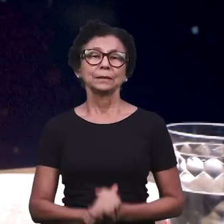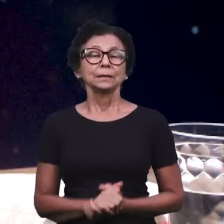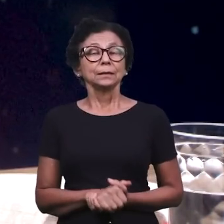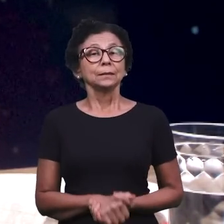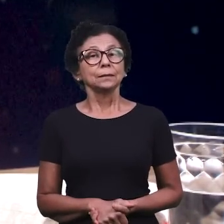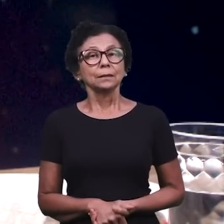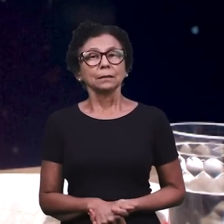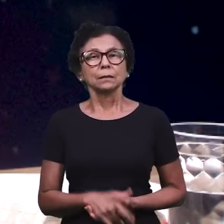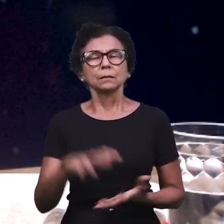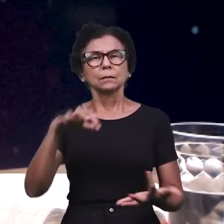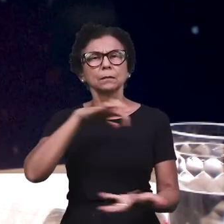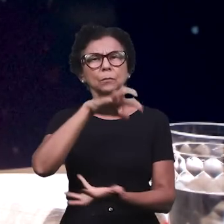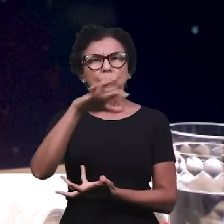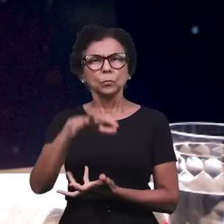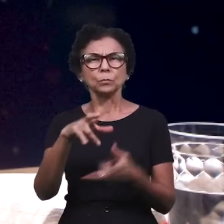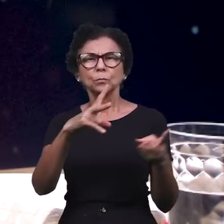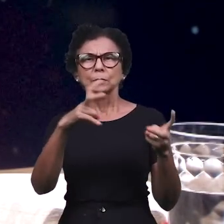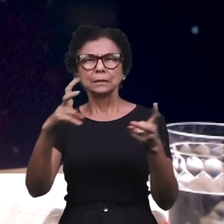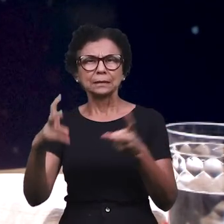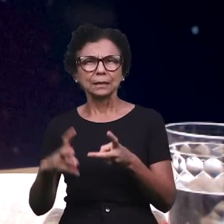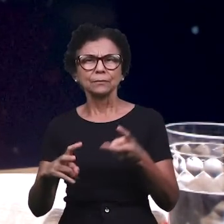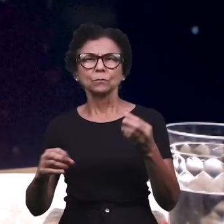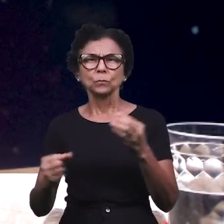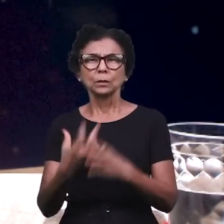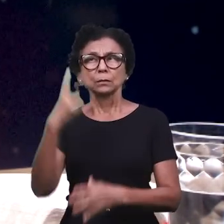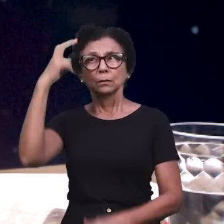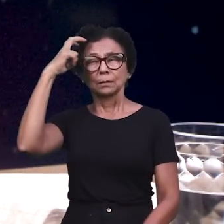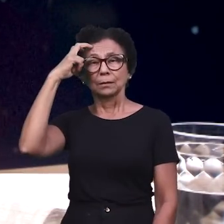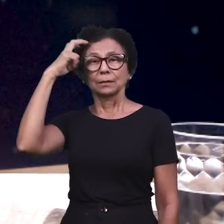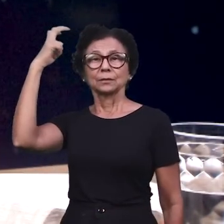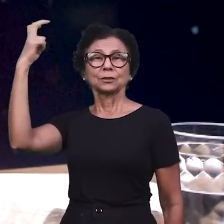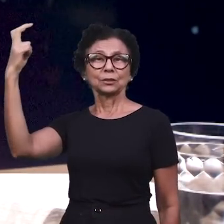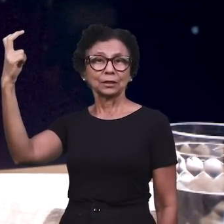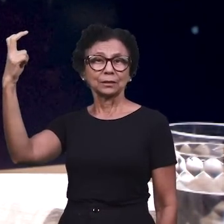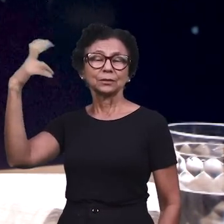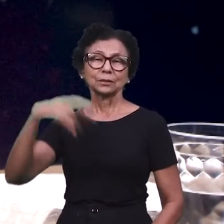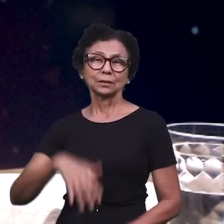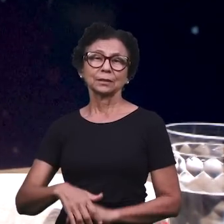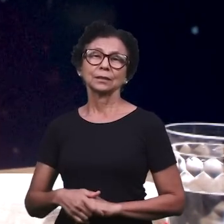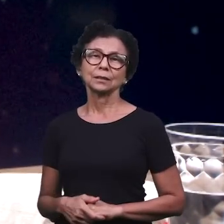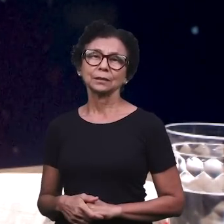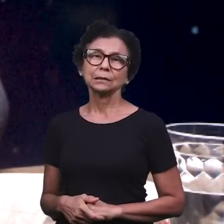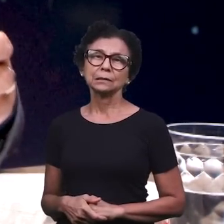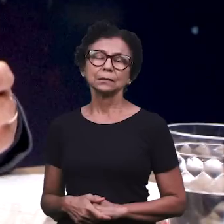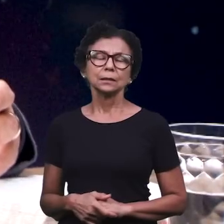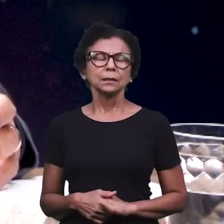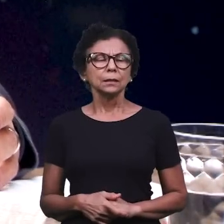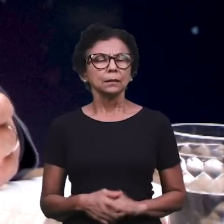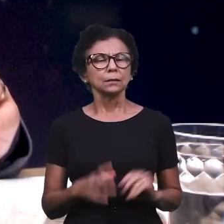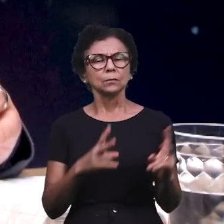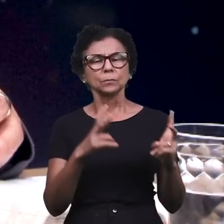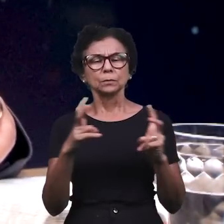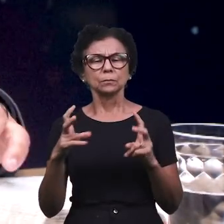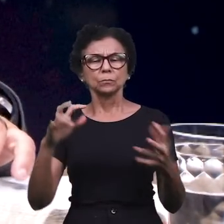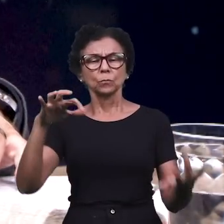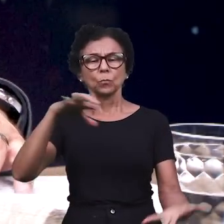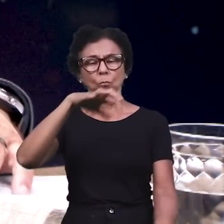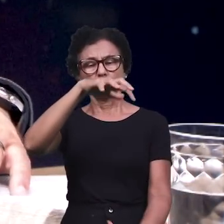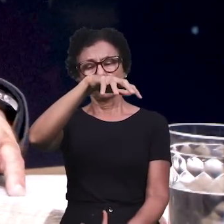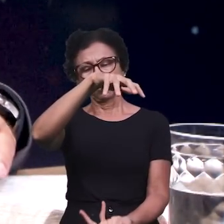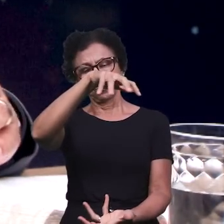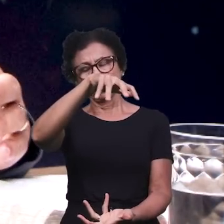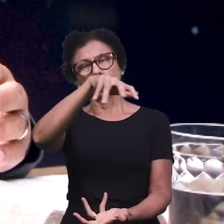criador. E aí nós estamos aqui dentro desse aspecto, olhando para o nosso mundo e vendo o